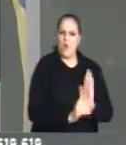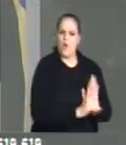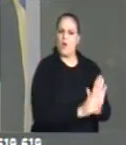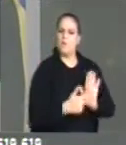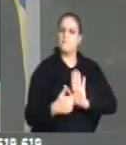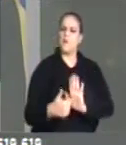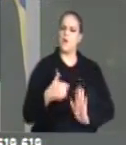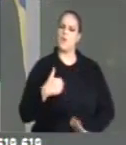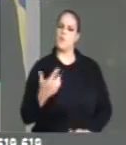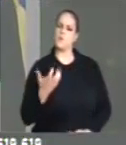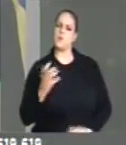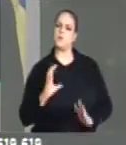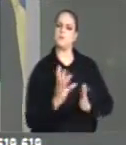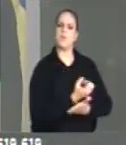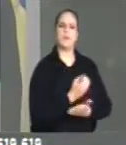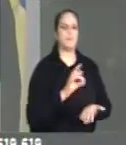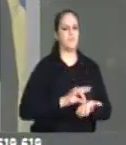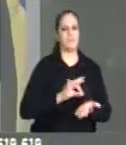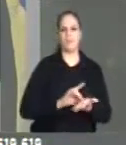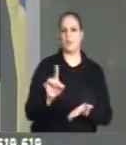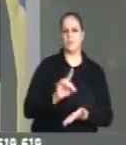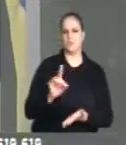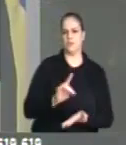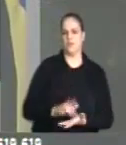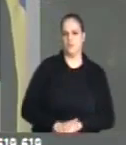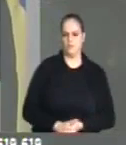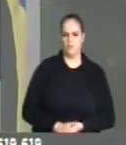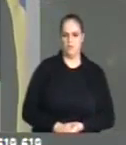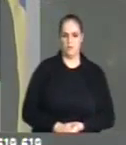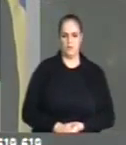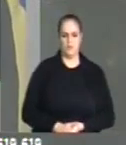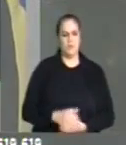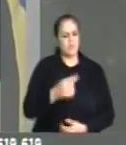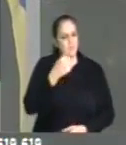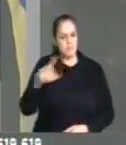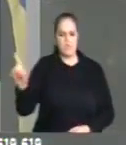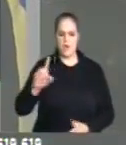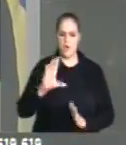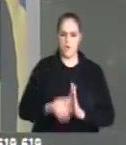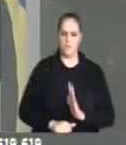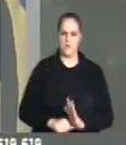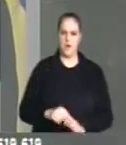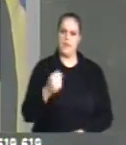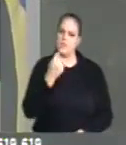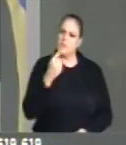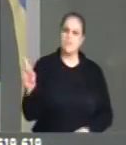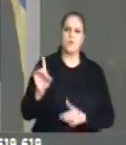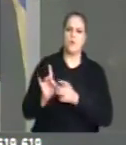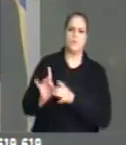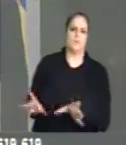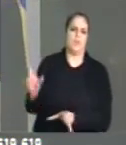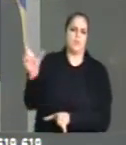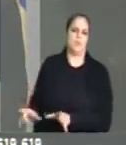salvá-la, a tiranizam. Não roubar, não deixar roubar e pôr na cadeia